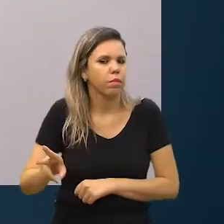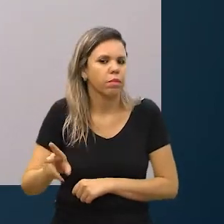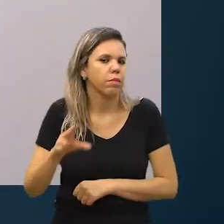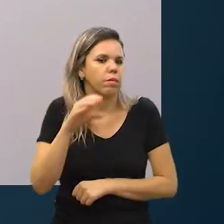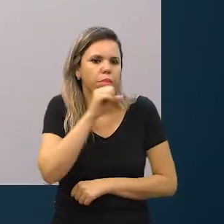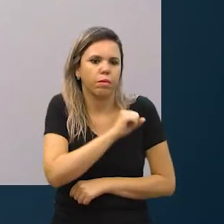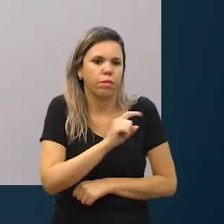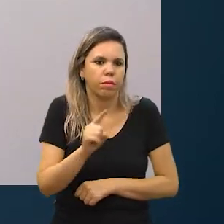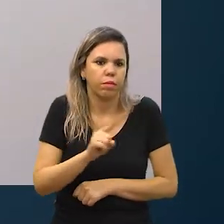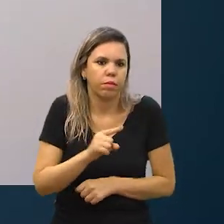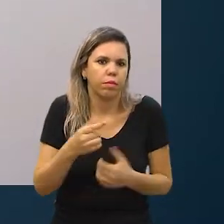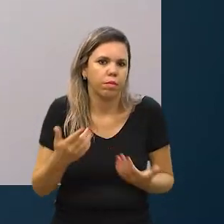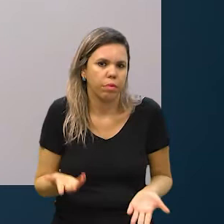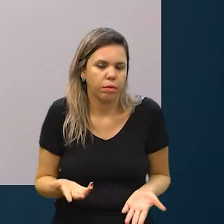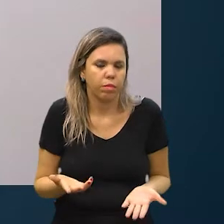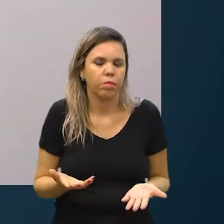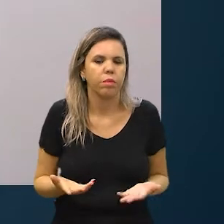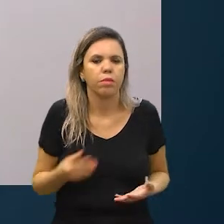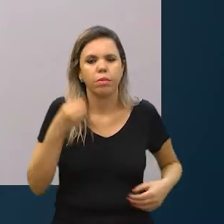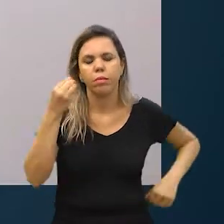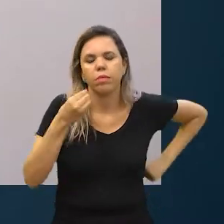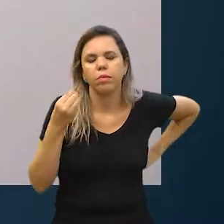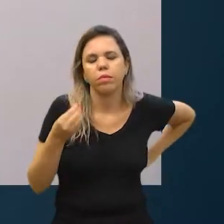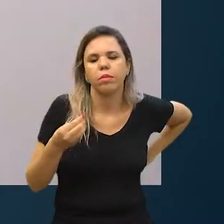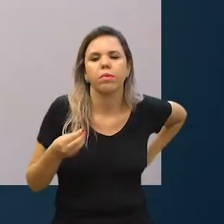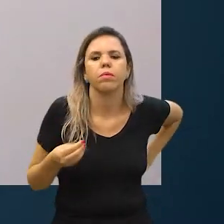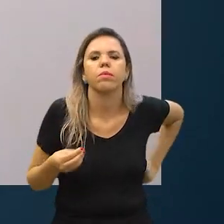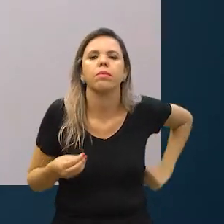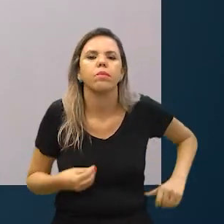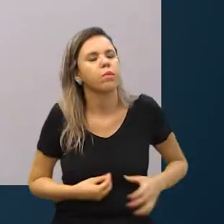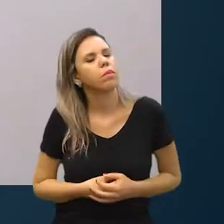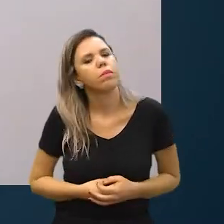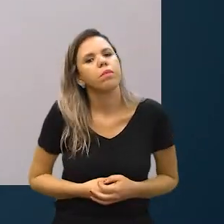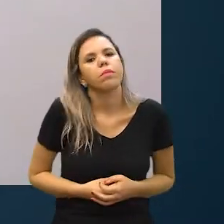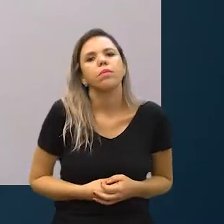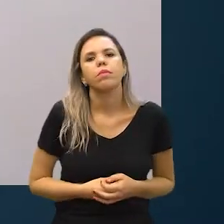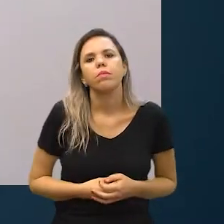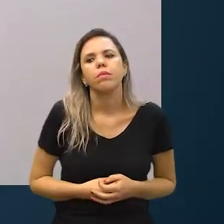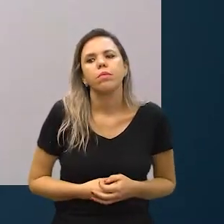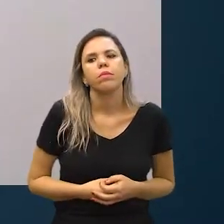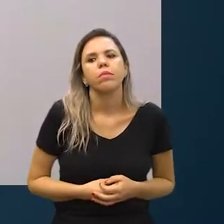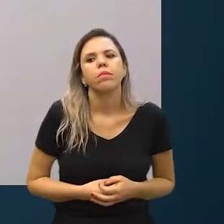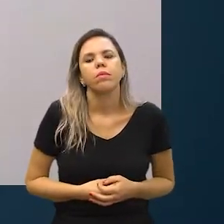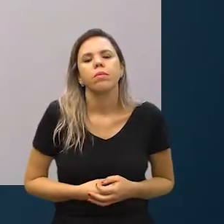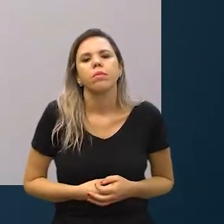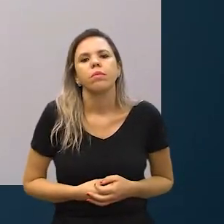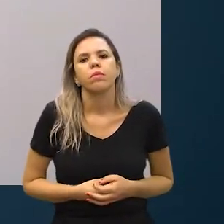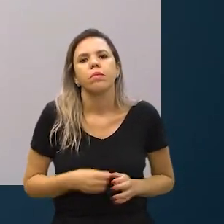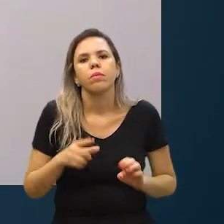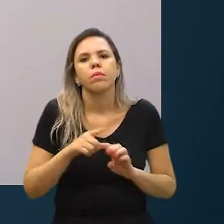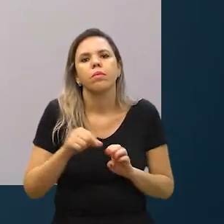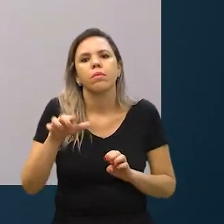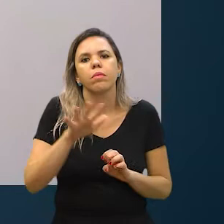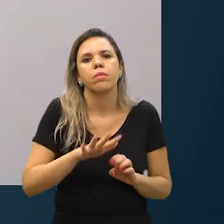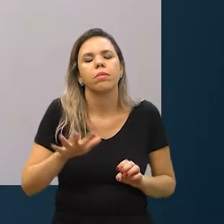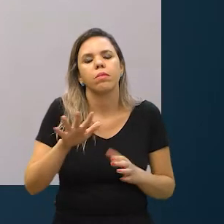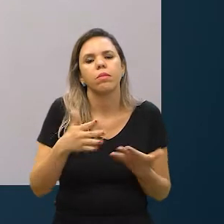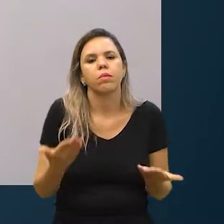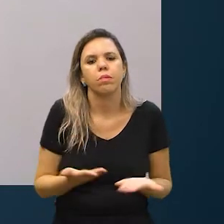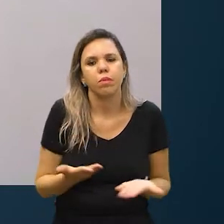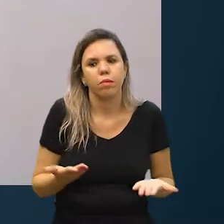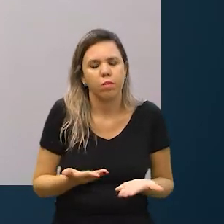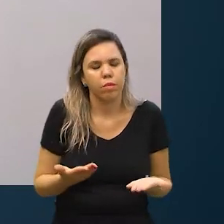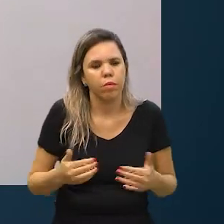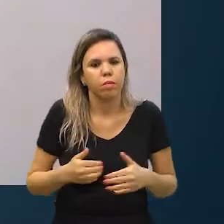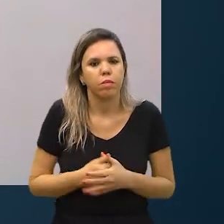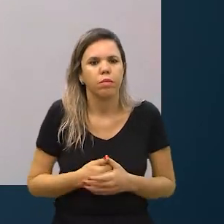um dia para o outro, né? Então, assim, com todas as minhas experiências, né, com todas as minhas pivotagens aí que no universo do empreendedorismo, né, a gente cai